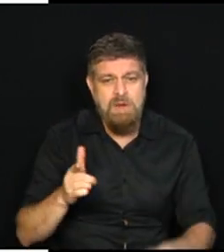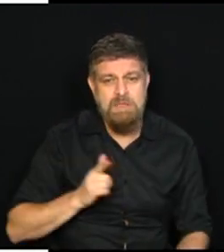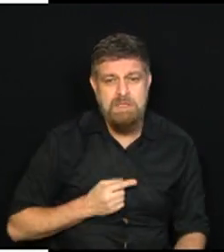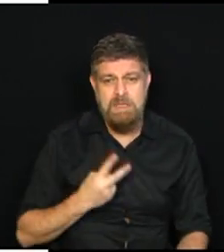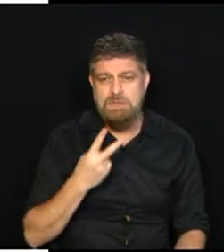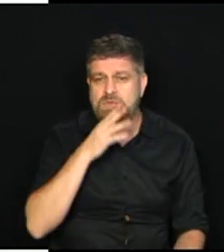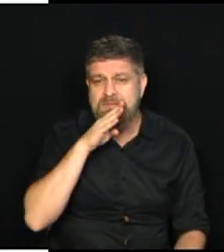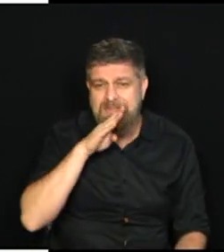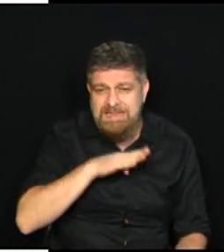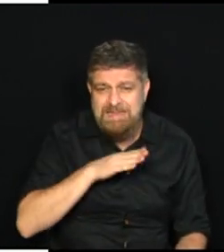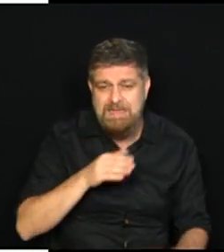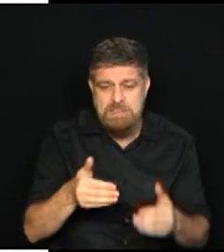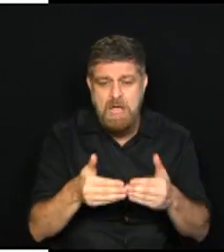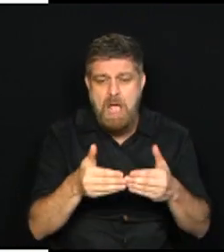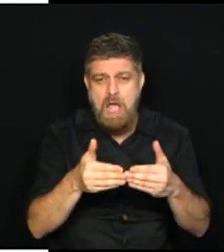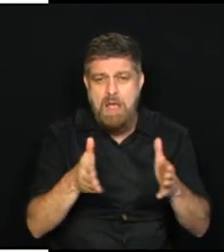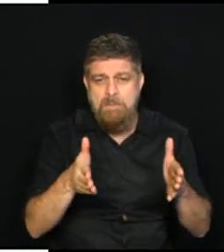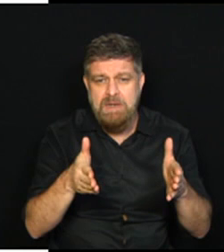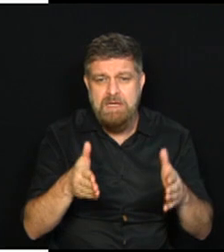horas, nós